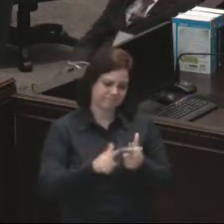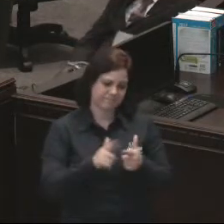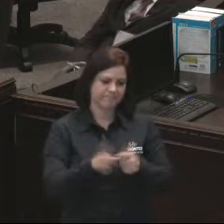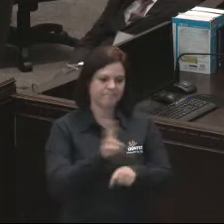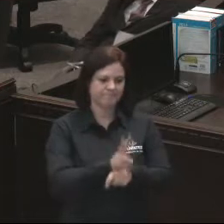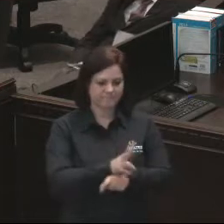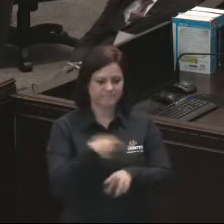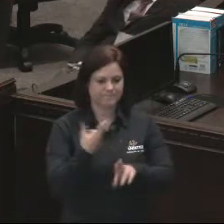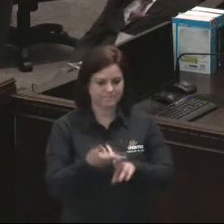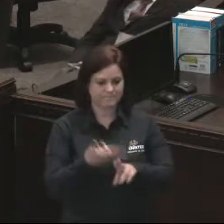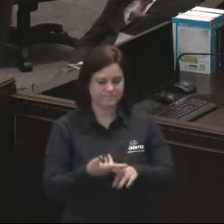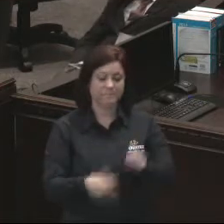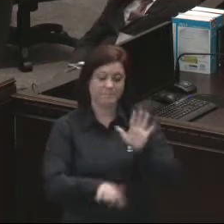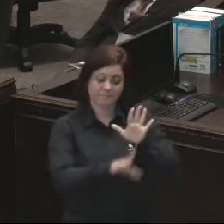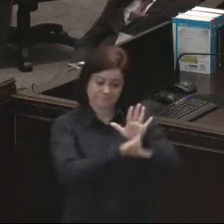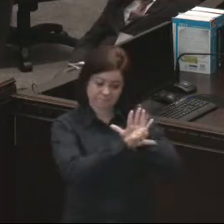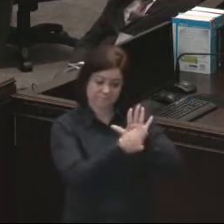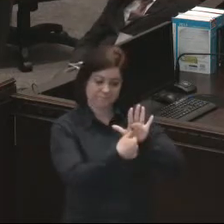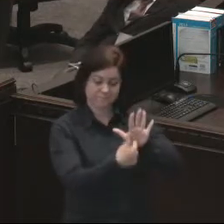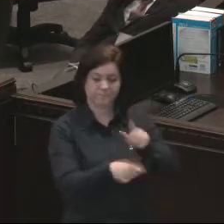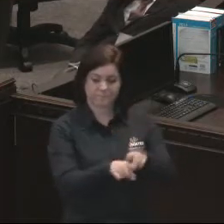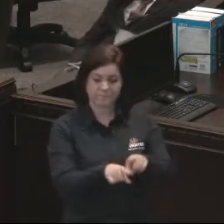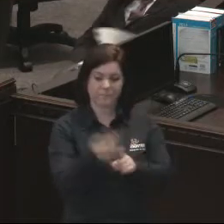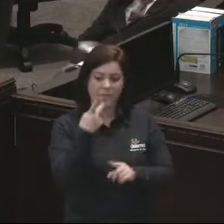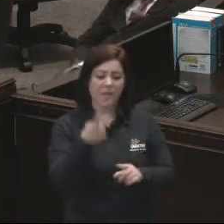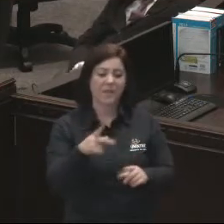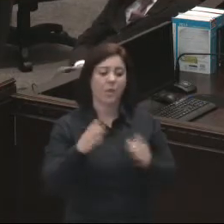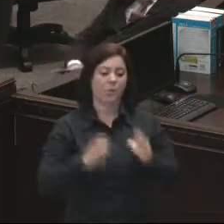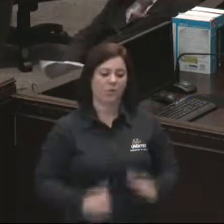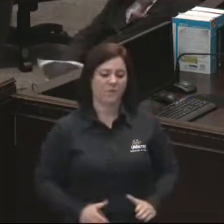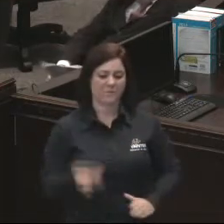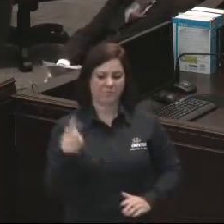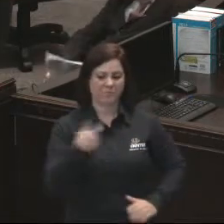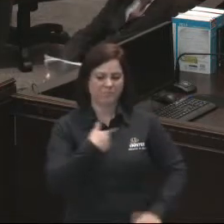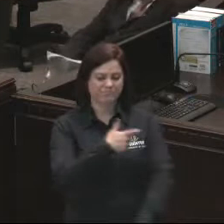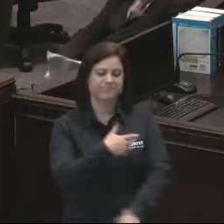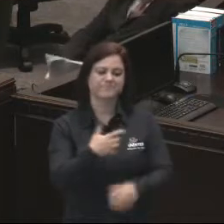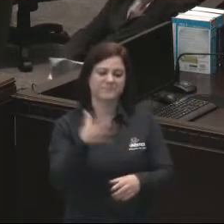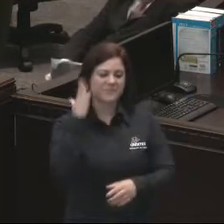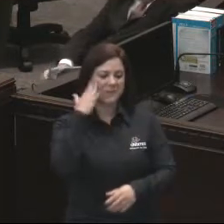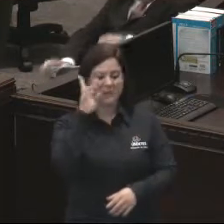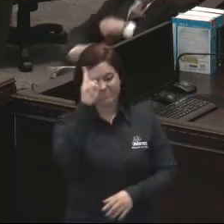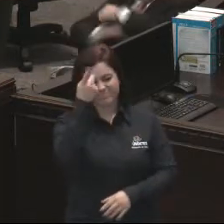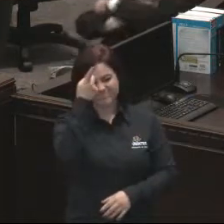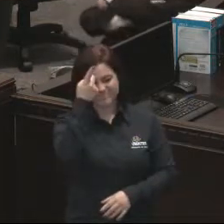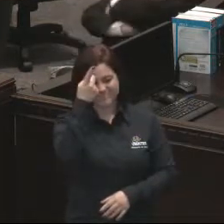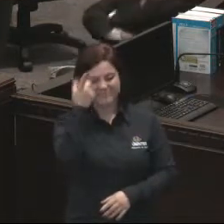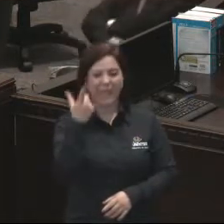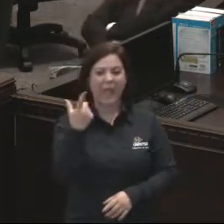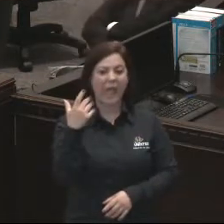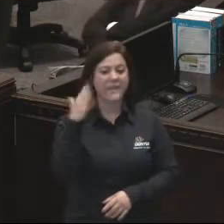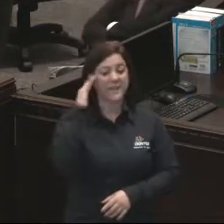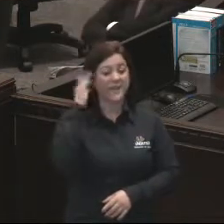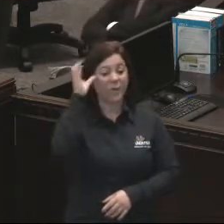uso. Além disso, é essa parte de educação. Acho que se a gente começar essa educação, né, principalmente por causa dos